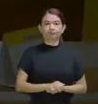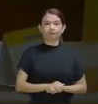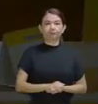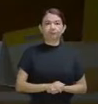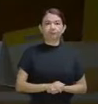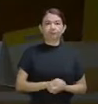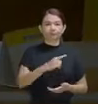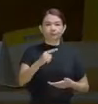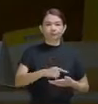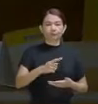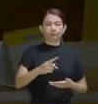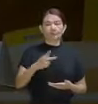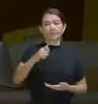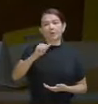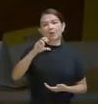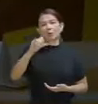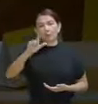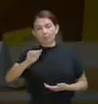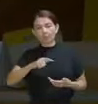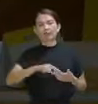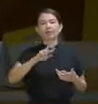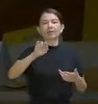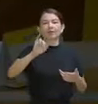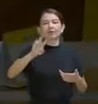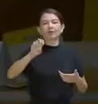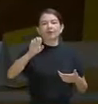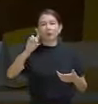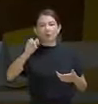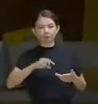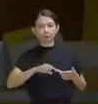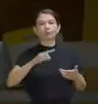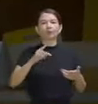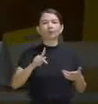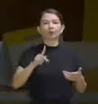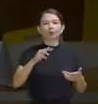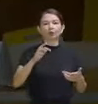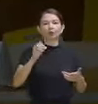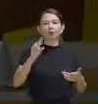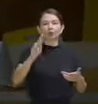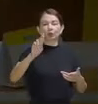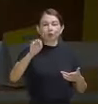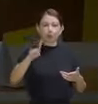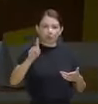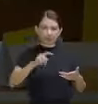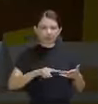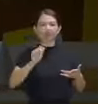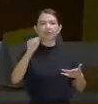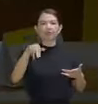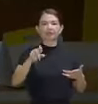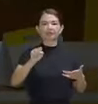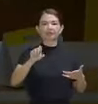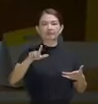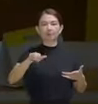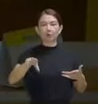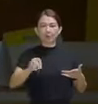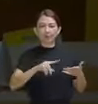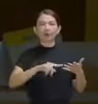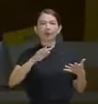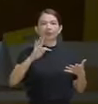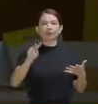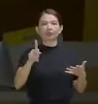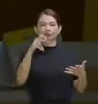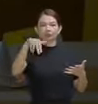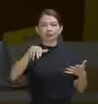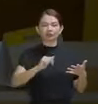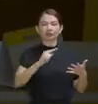juíza Paola Santos, juiz Rivaldo Valente, juiz Carlos Torque, juiz Anselmo Gonçalves, juíza Tina Souza